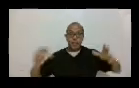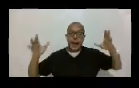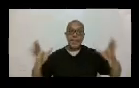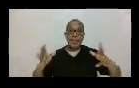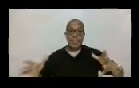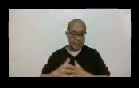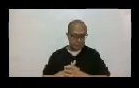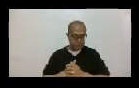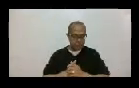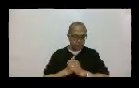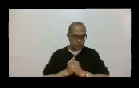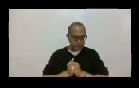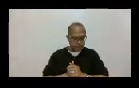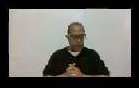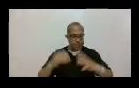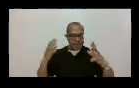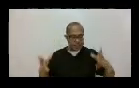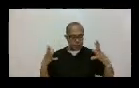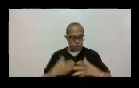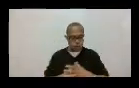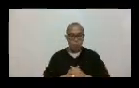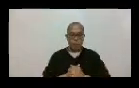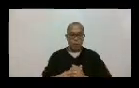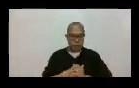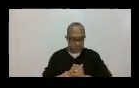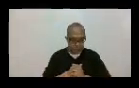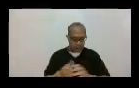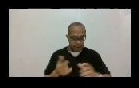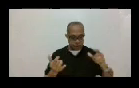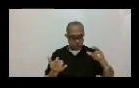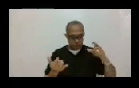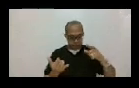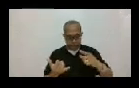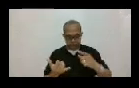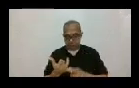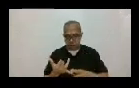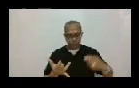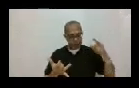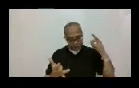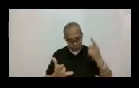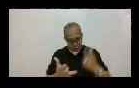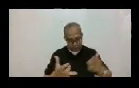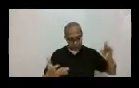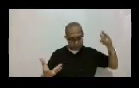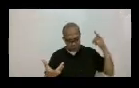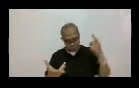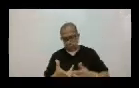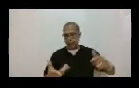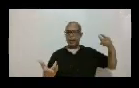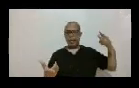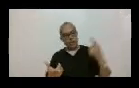que unidades políticas países então por exemplo a américa do sul possui o que possui brasil